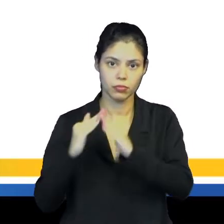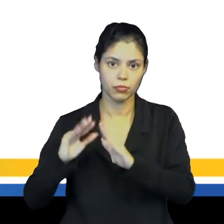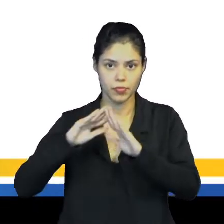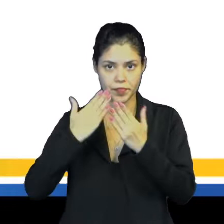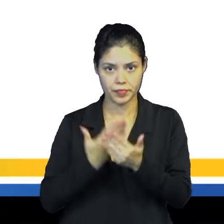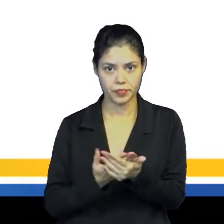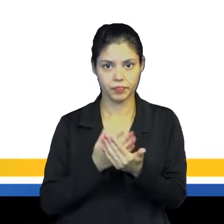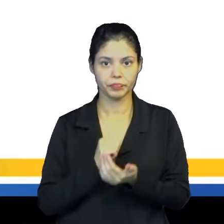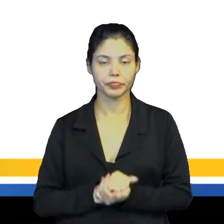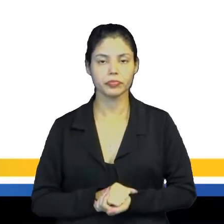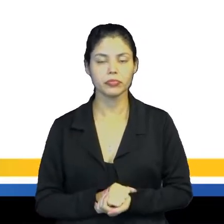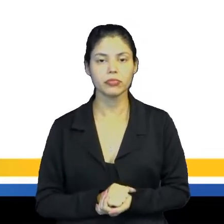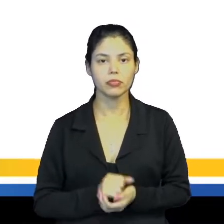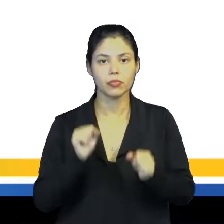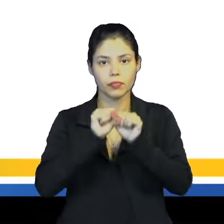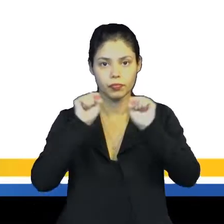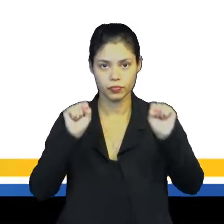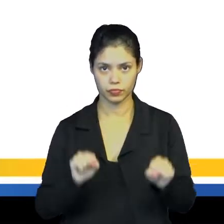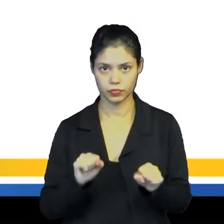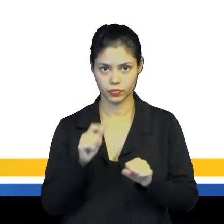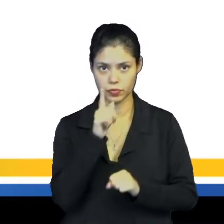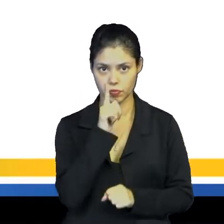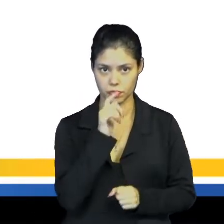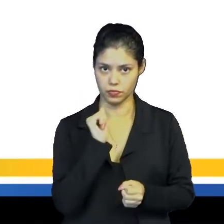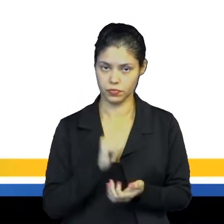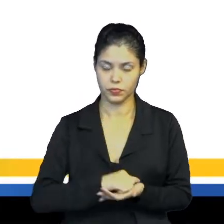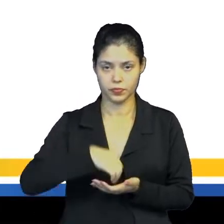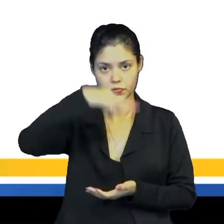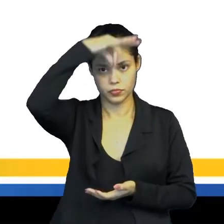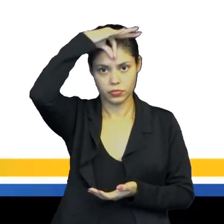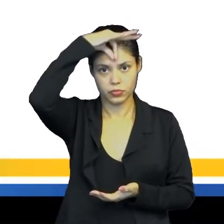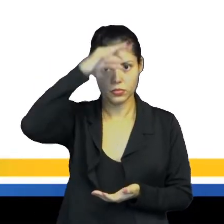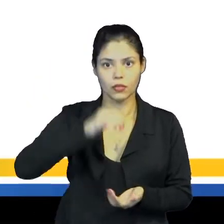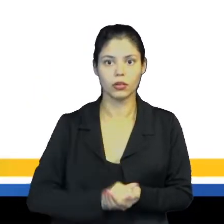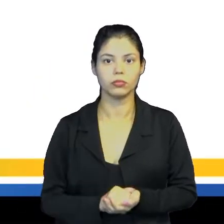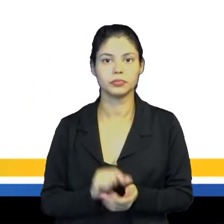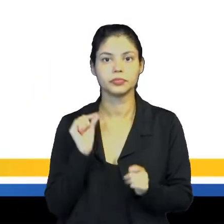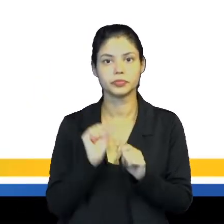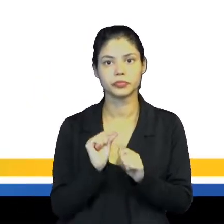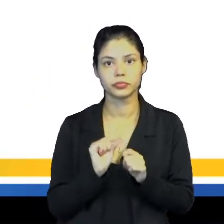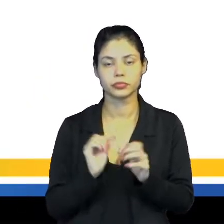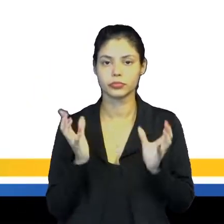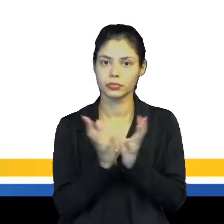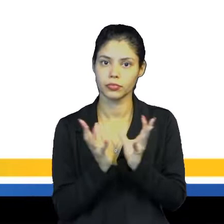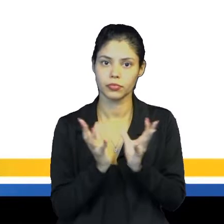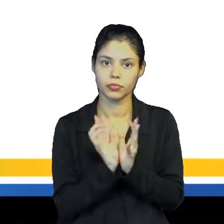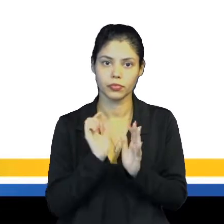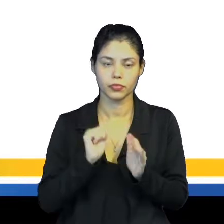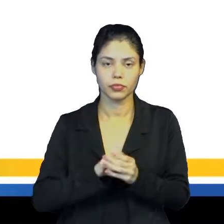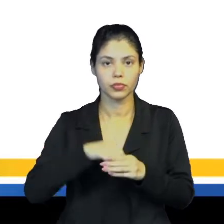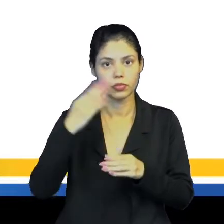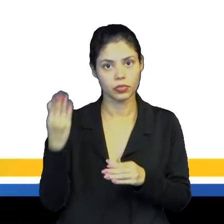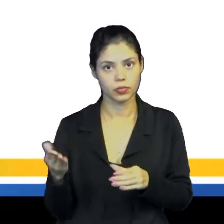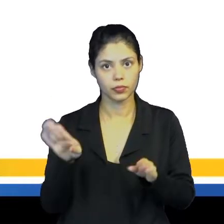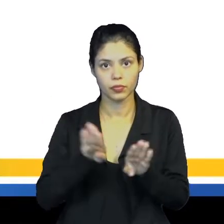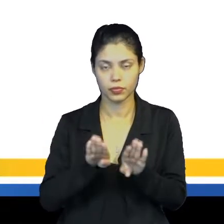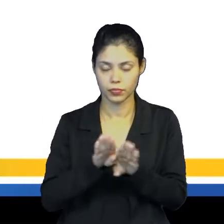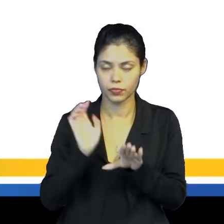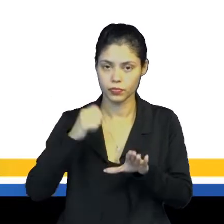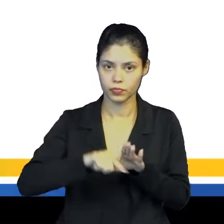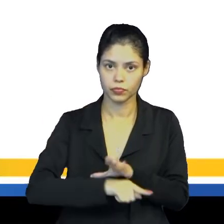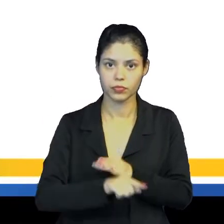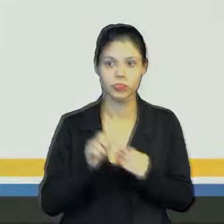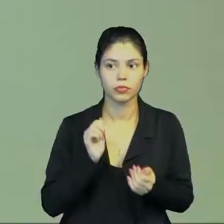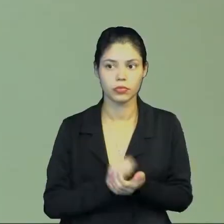escola. Os sistemas genitais masculino e feminino são formados por um conjunto de órgãos externos e internos chamados